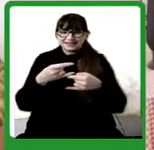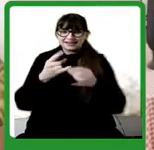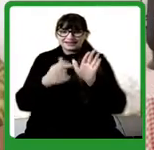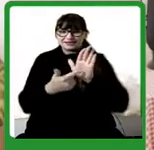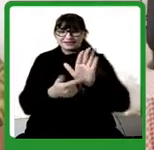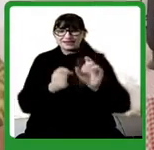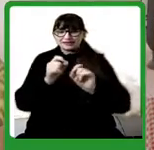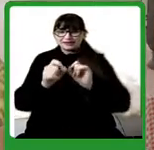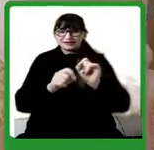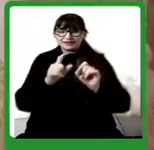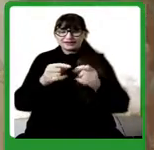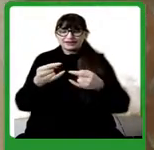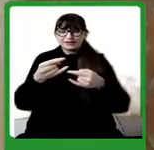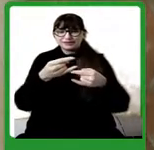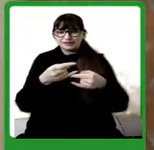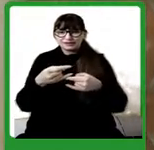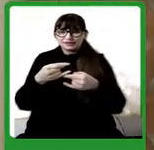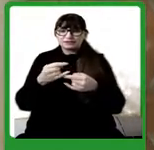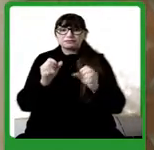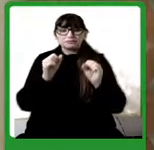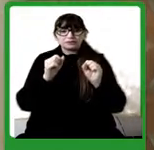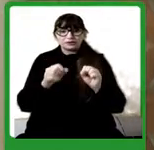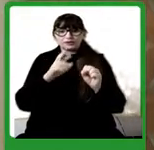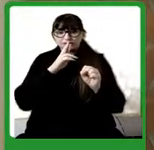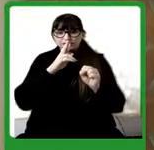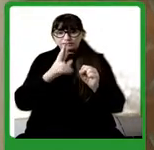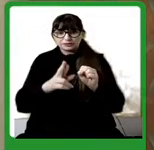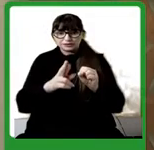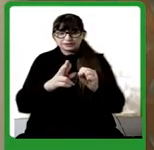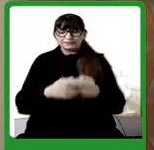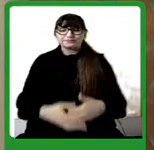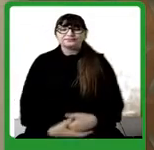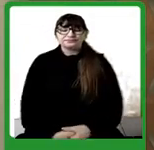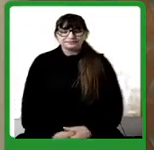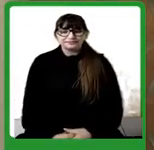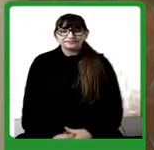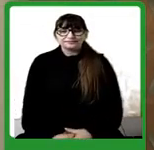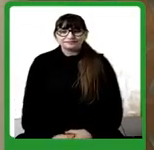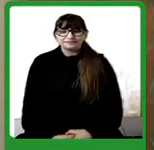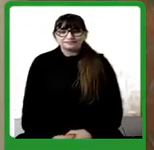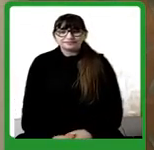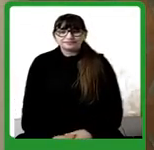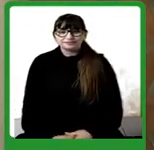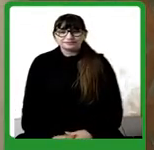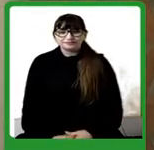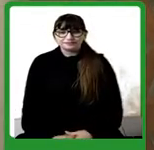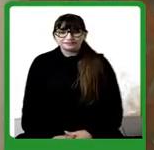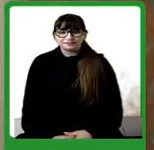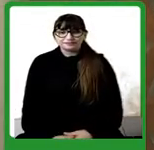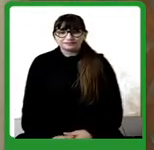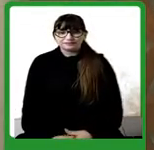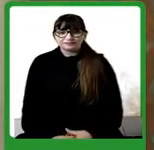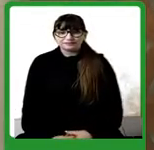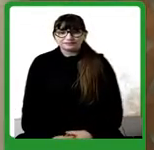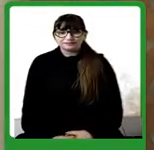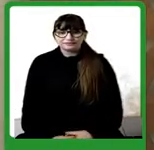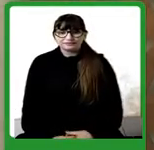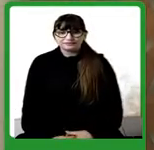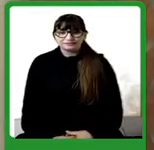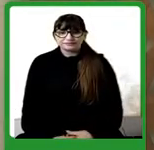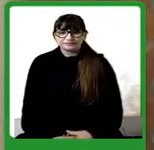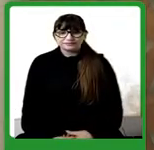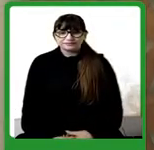Vamos ver. Vai respondendo pra nós aí se tem na tua casa ou se não tem. Se o som tá muito alto, eu baixo aqui. Baixo o volume um pouquinho.